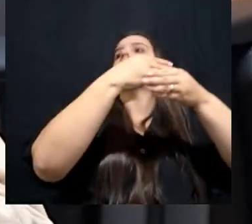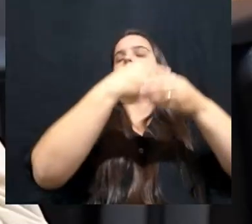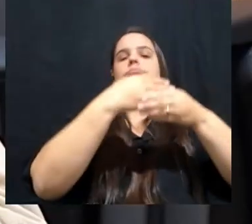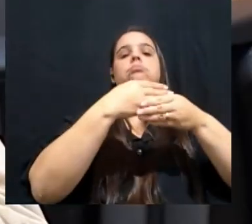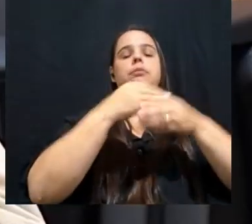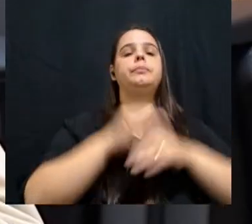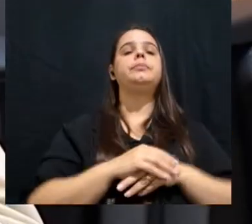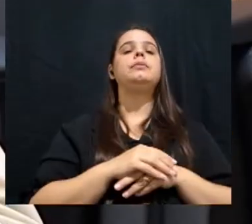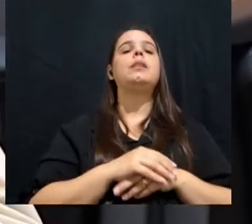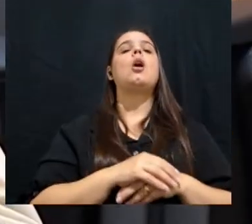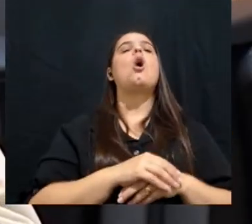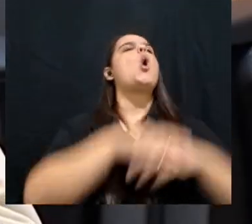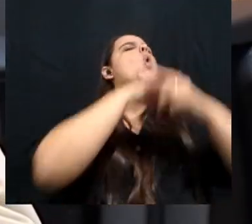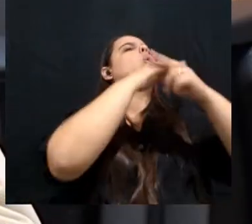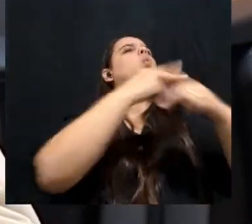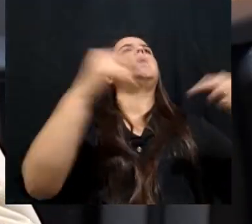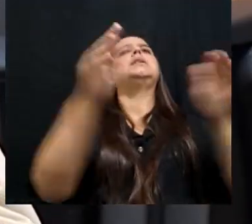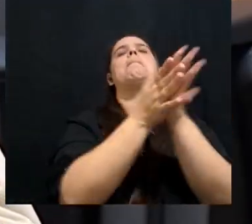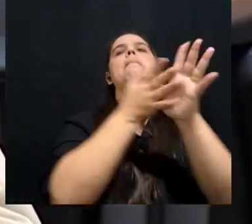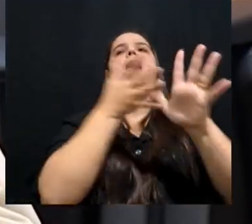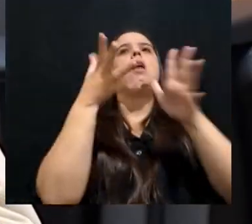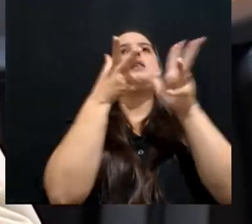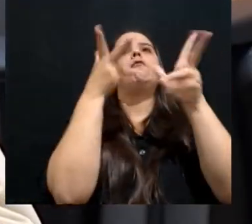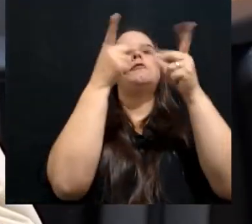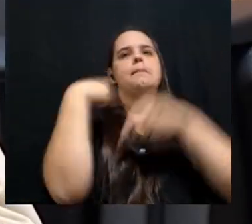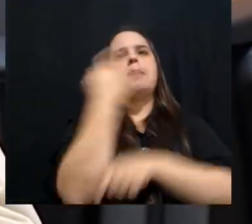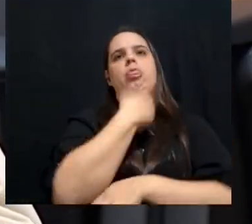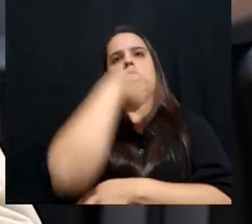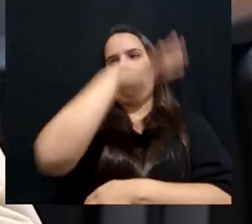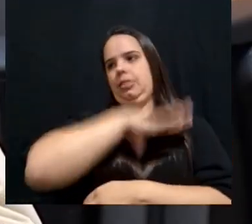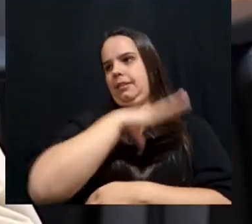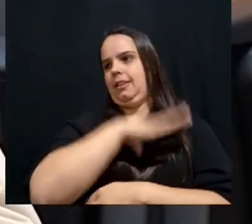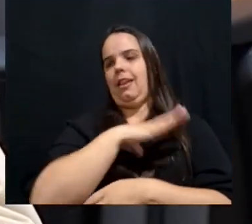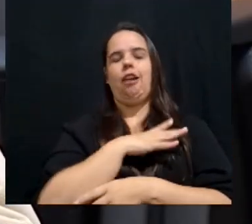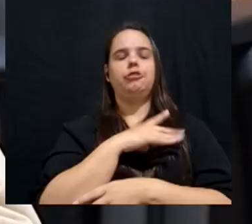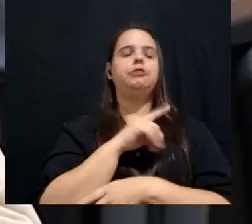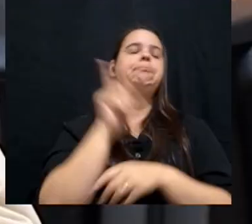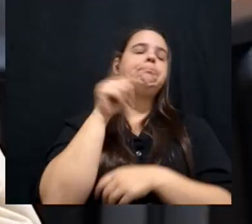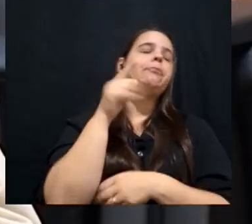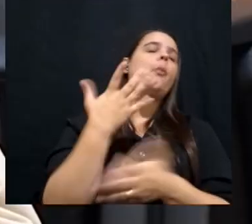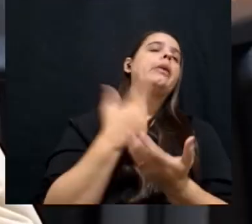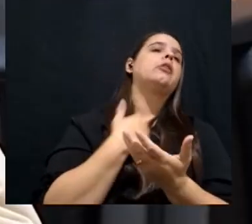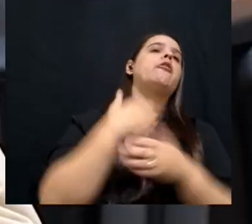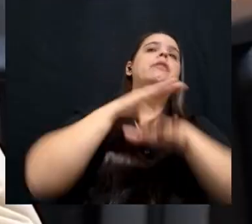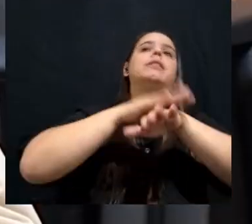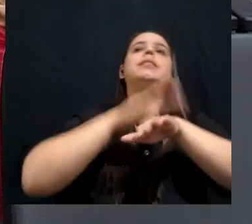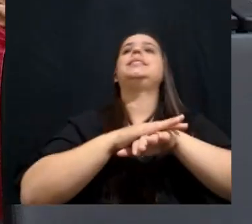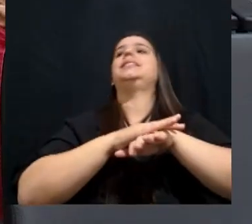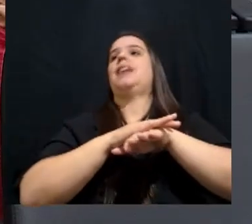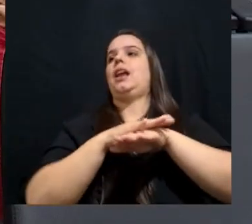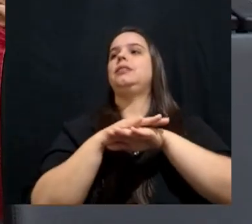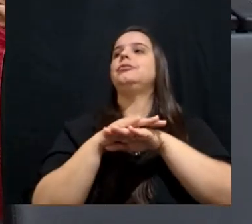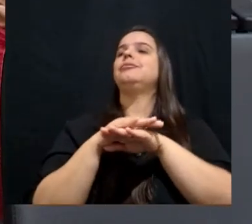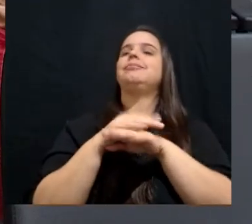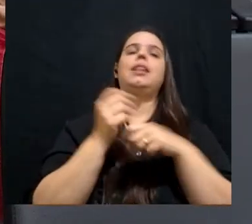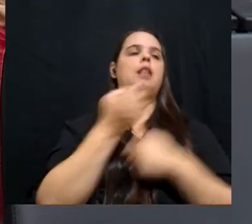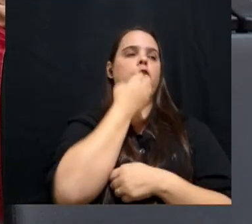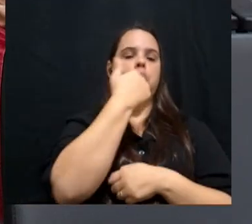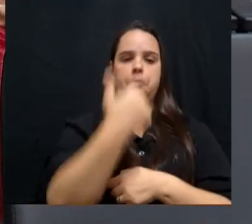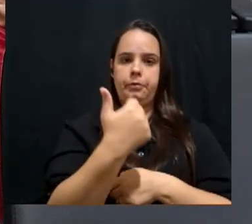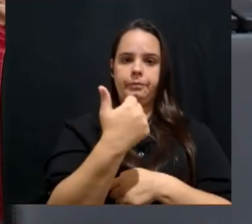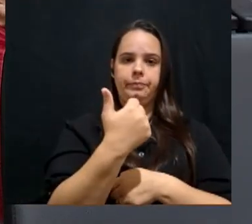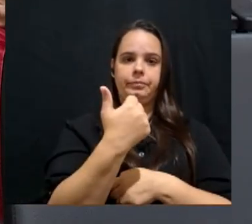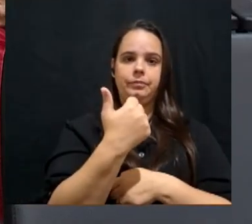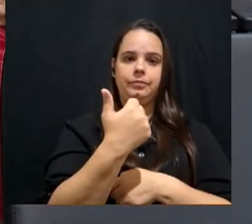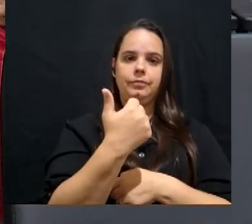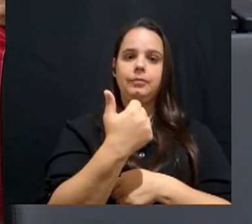coisas boas para a nossa cidade. Então, eu tenho feito essa ponte aí, tem dado certo, bastante demandas. Isso é benefício para a população,